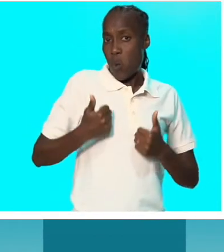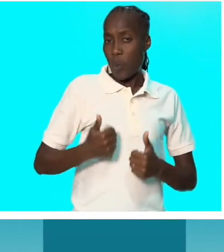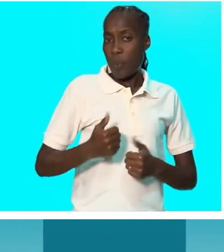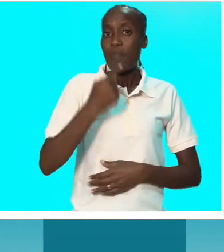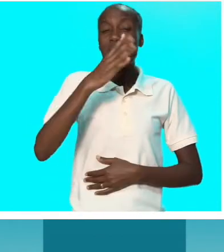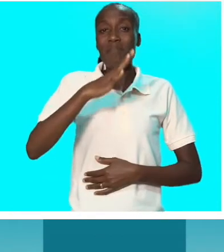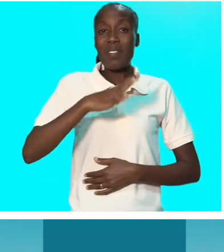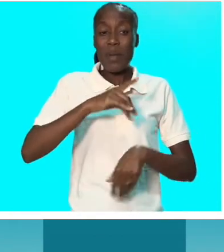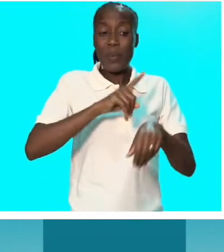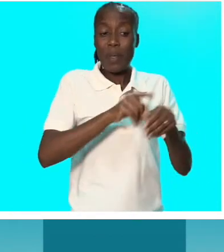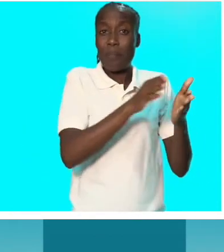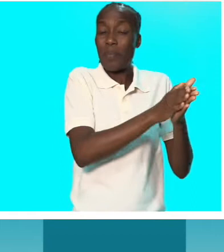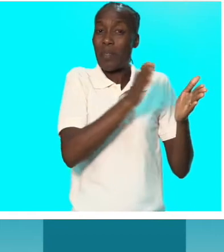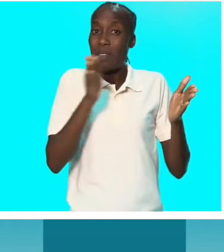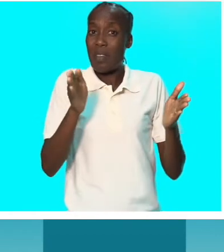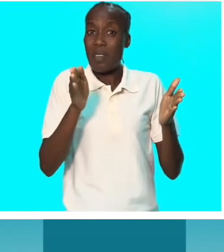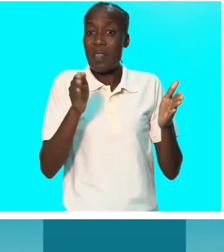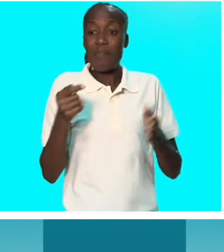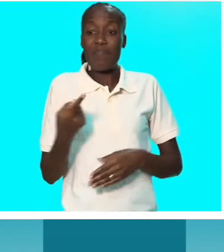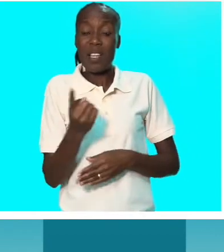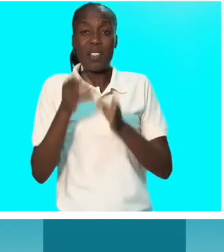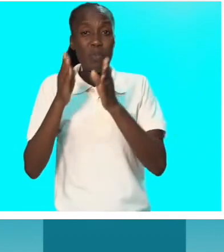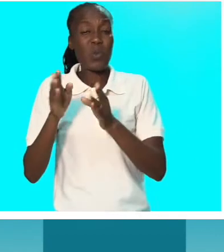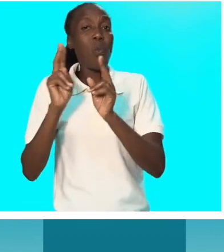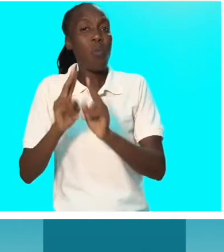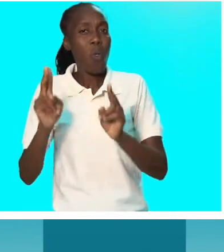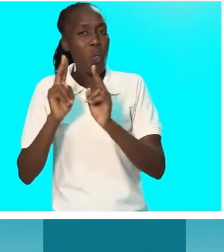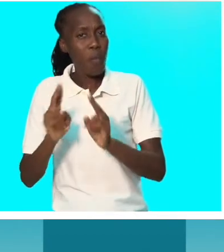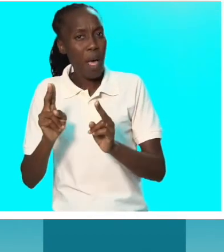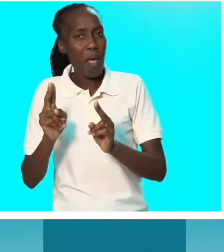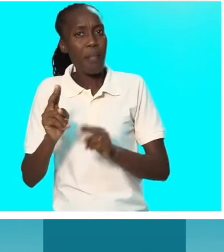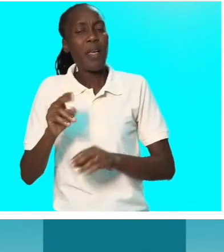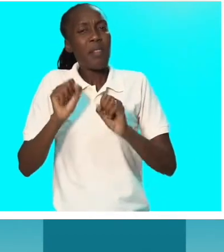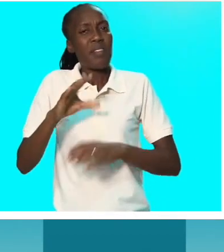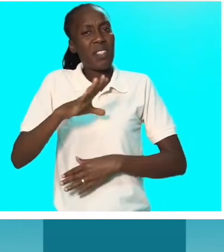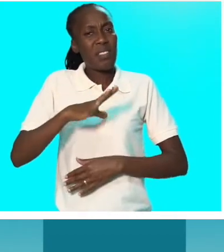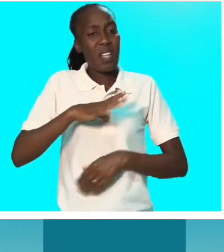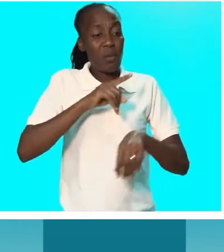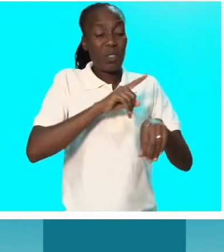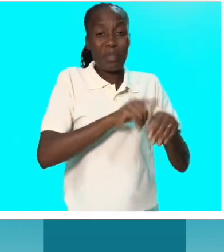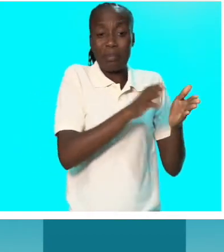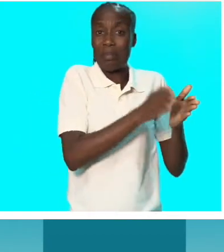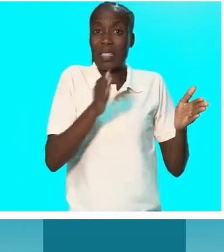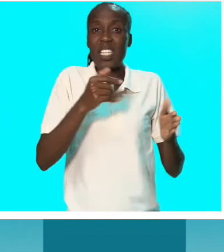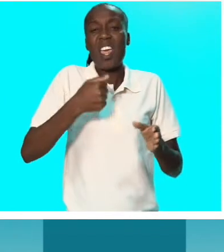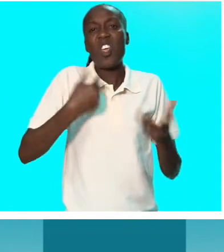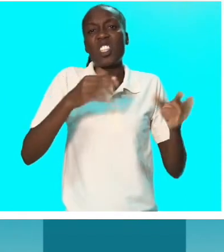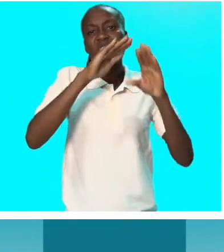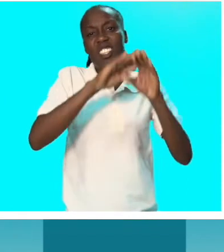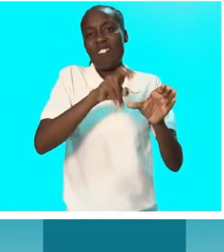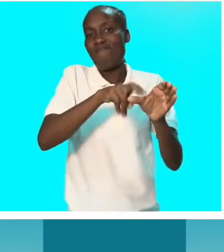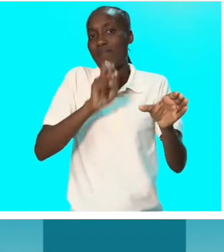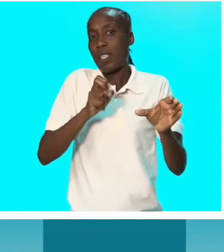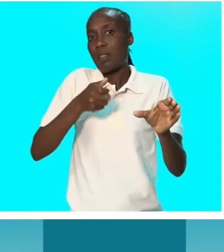segundo o qual a pessoa normal deve estar nesse intervalo, eu já estava fora.